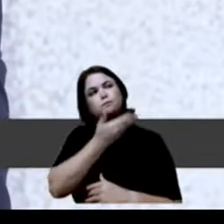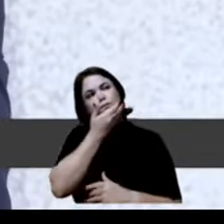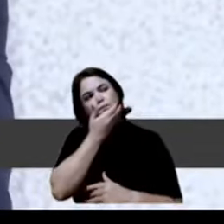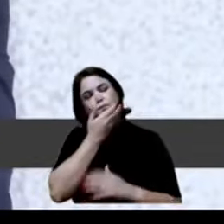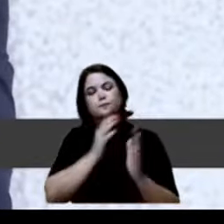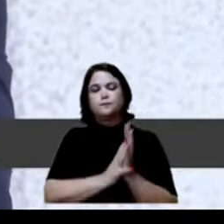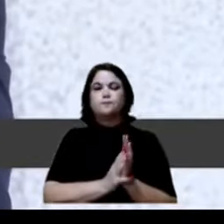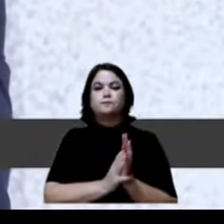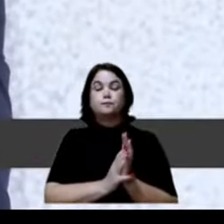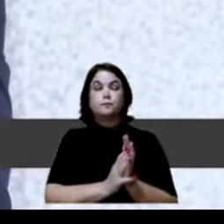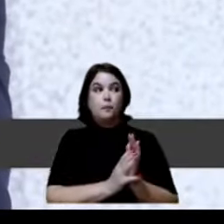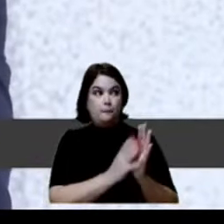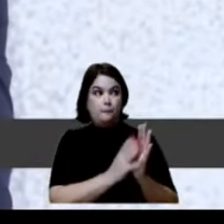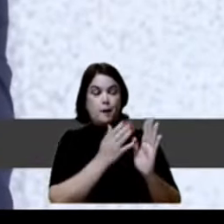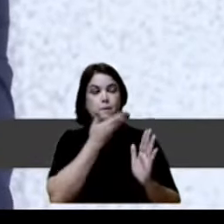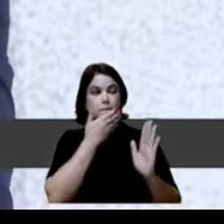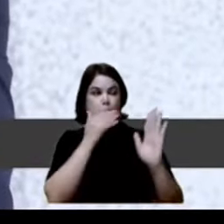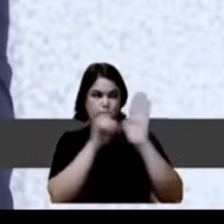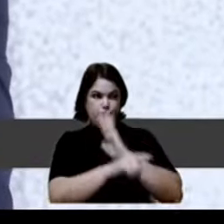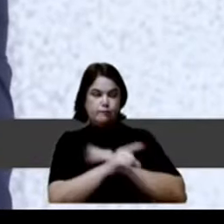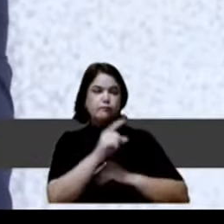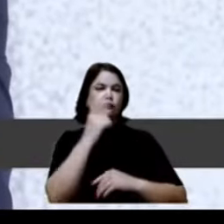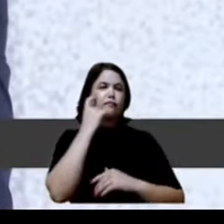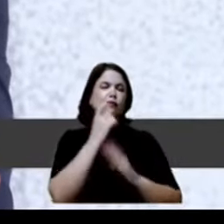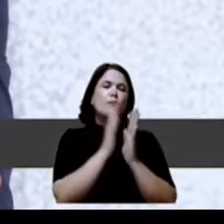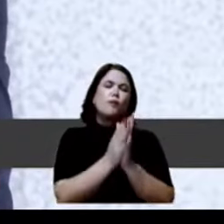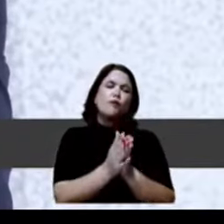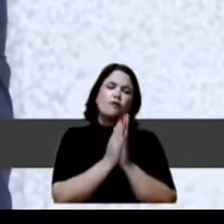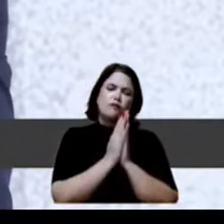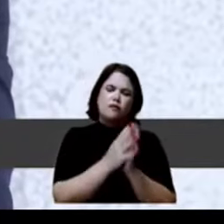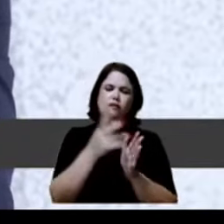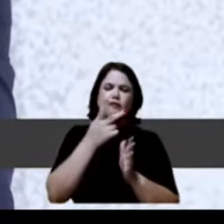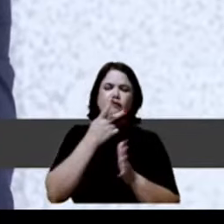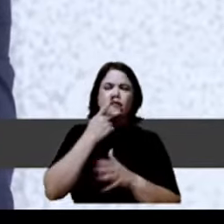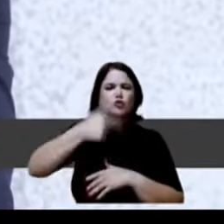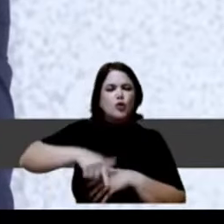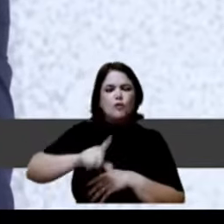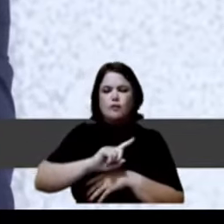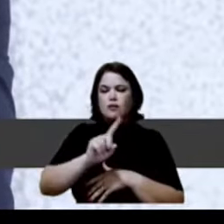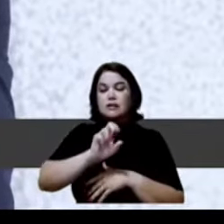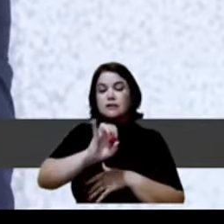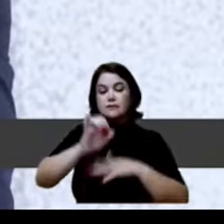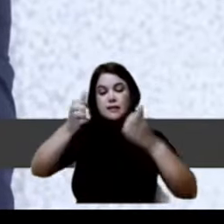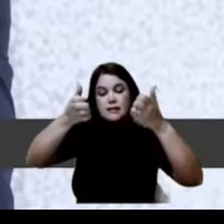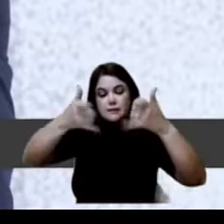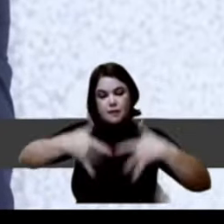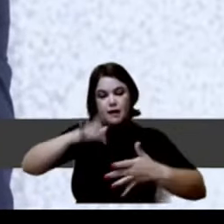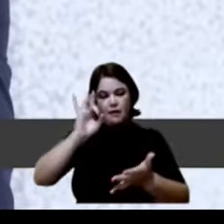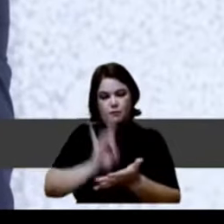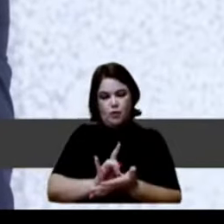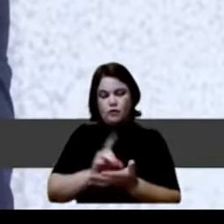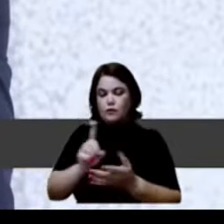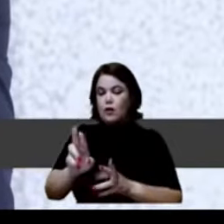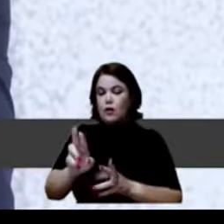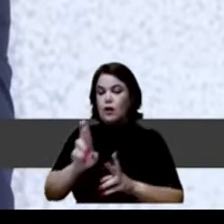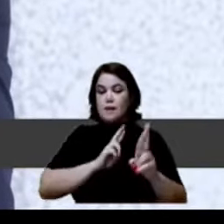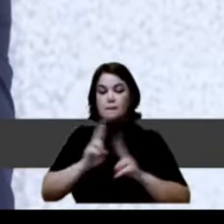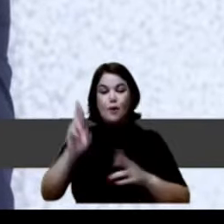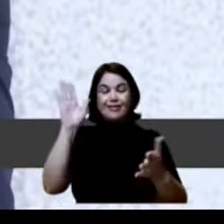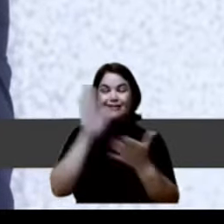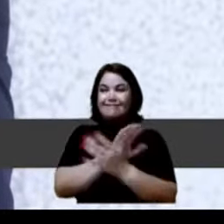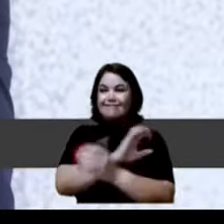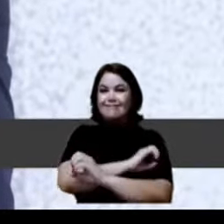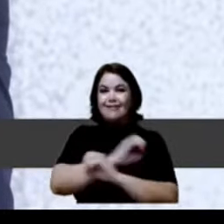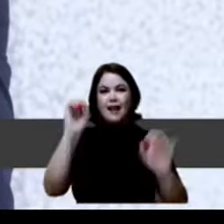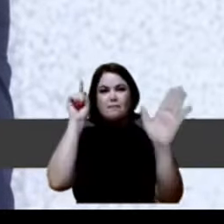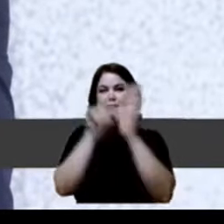Nunes, por favor, lá vai. Eu não vou tocar nesse assunto se você explicar ele em definitivo, porque você não responde nenhuma pergunta que qualquer